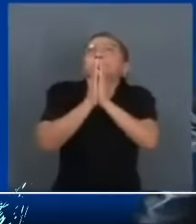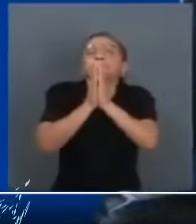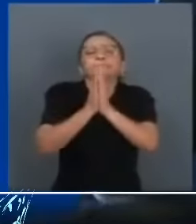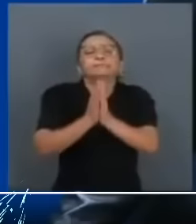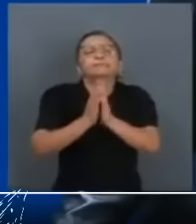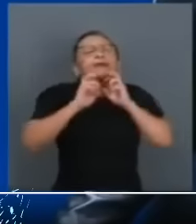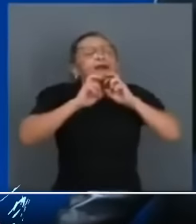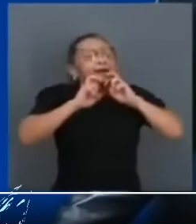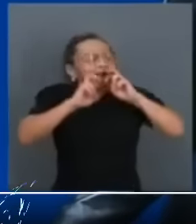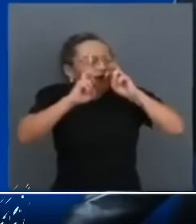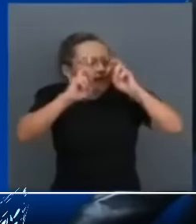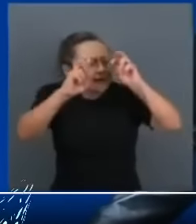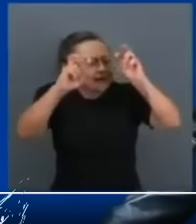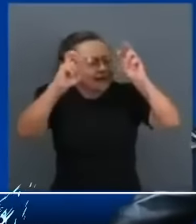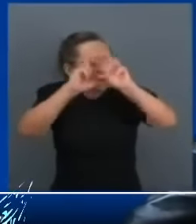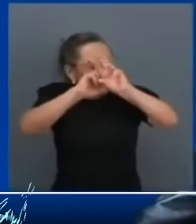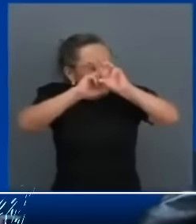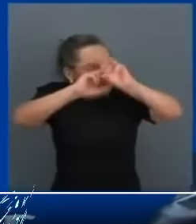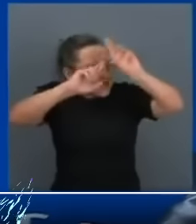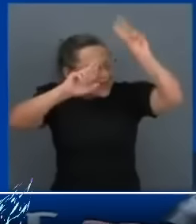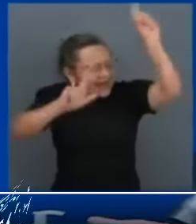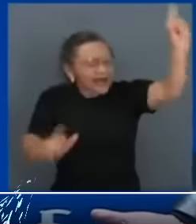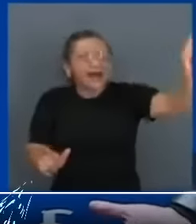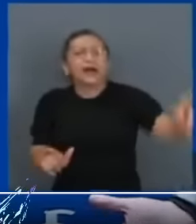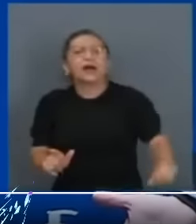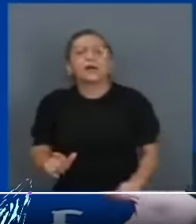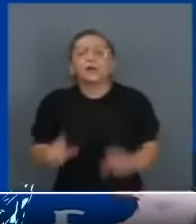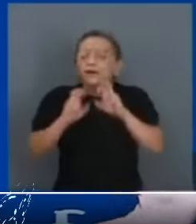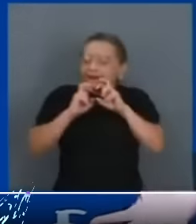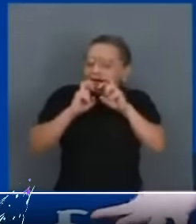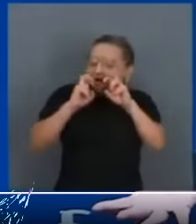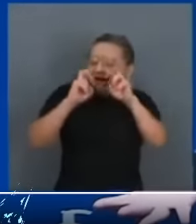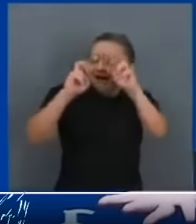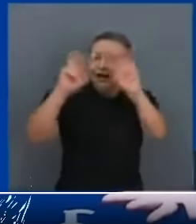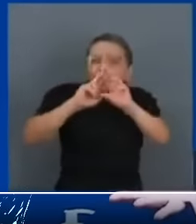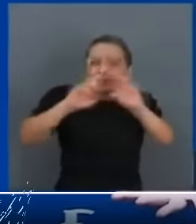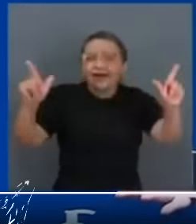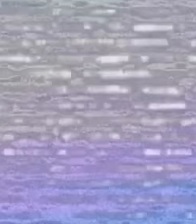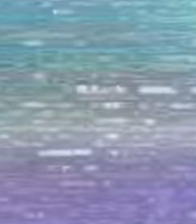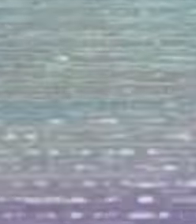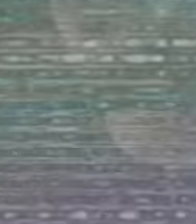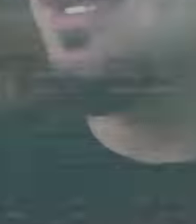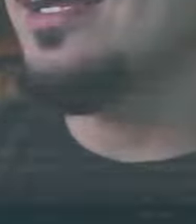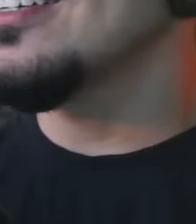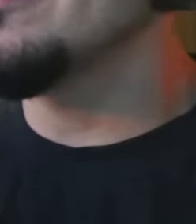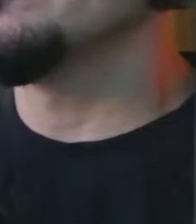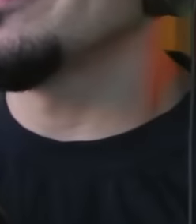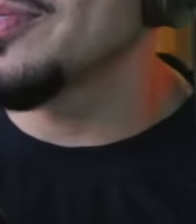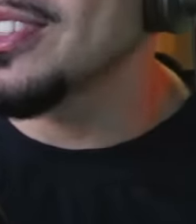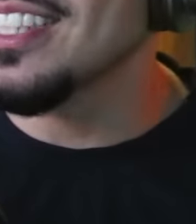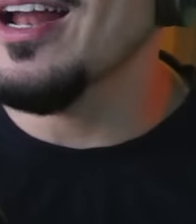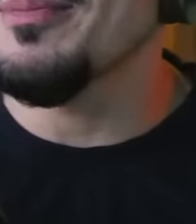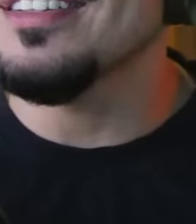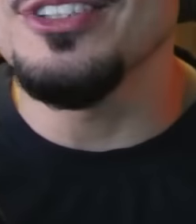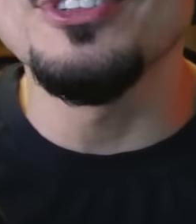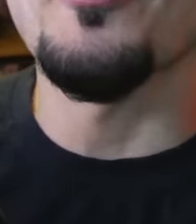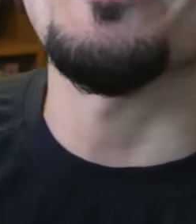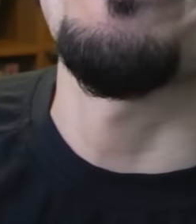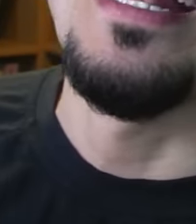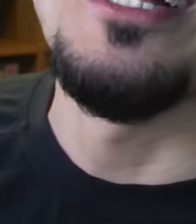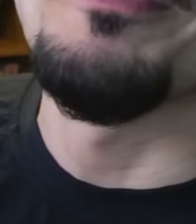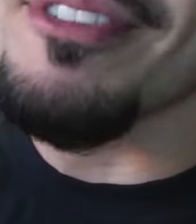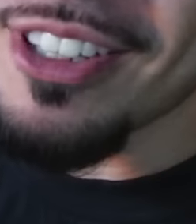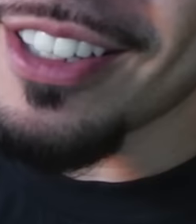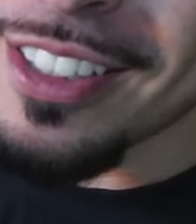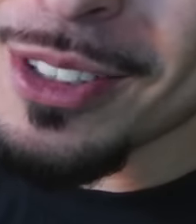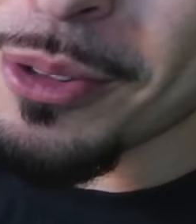fazendo assim cara que que coisa Cara essa mulher Sinceramente não tava